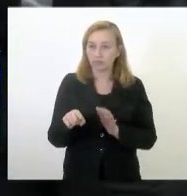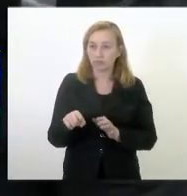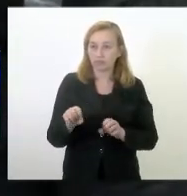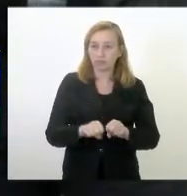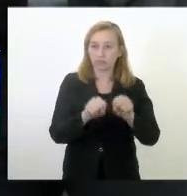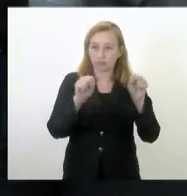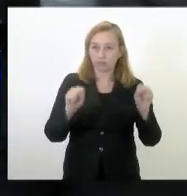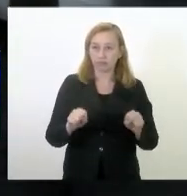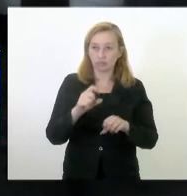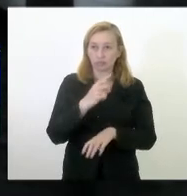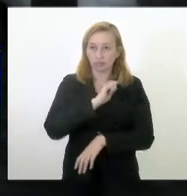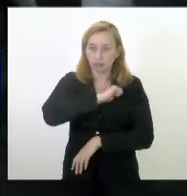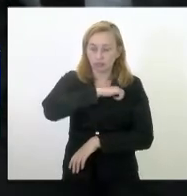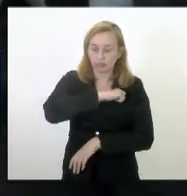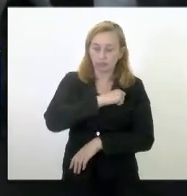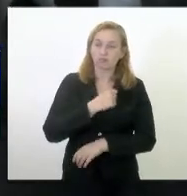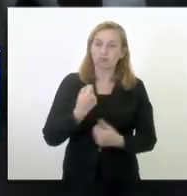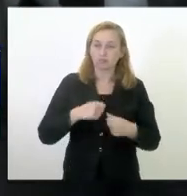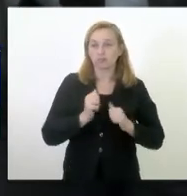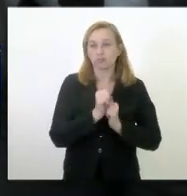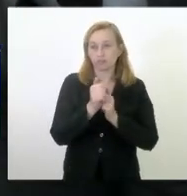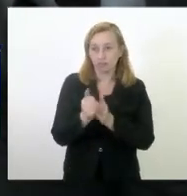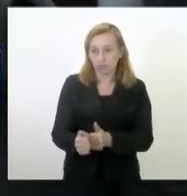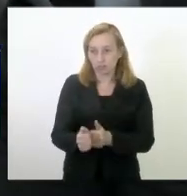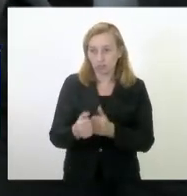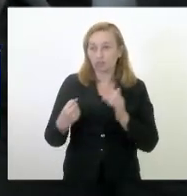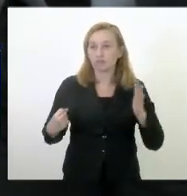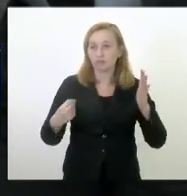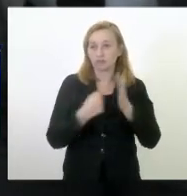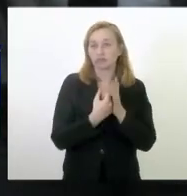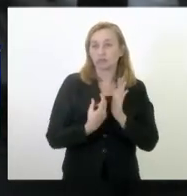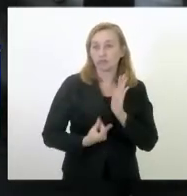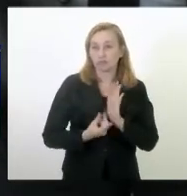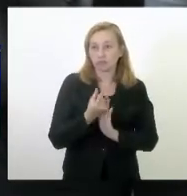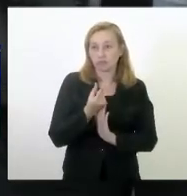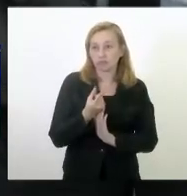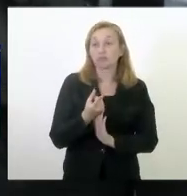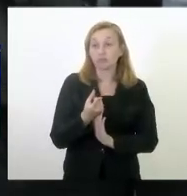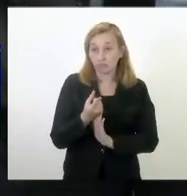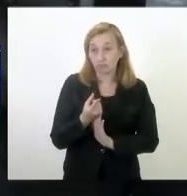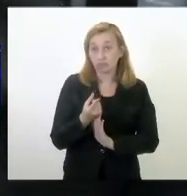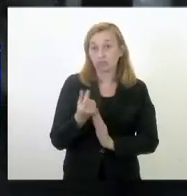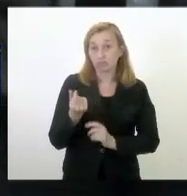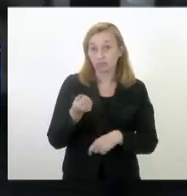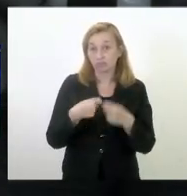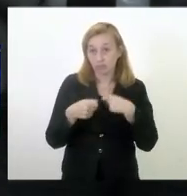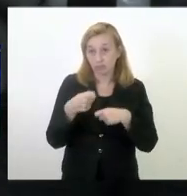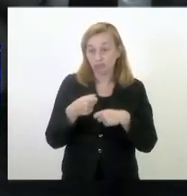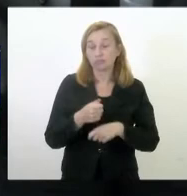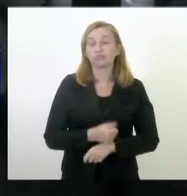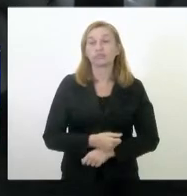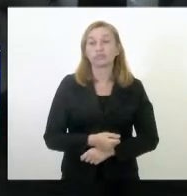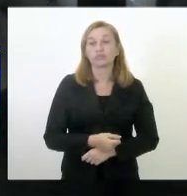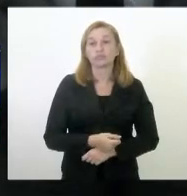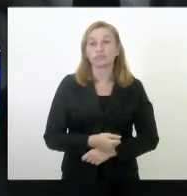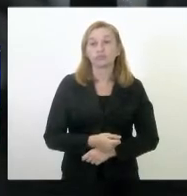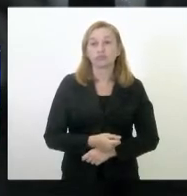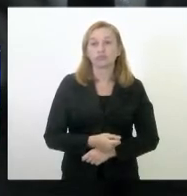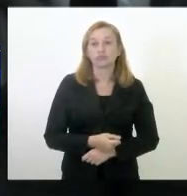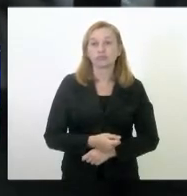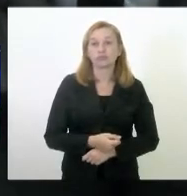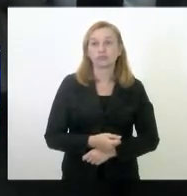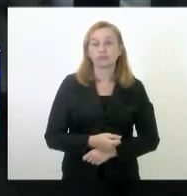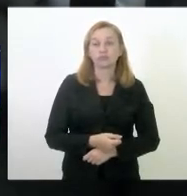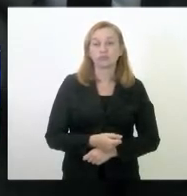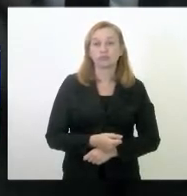ser acompanhada de estimativa de impacto orçamentário e financeiro. Em que pese tais